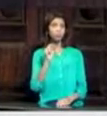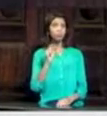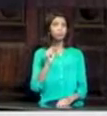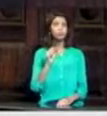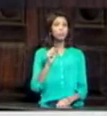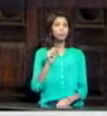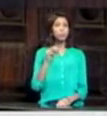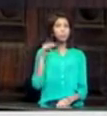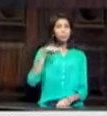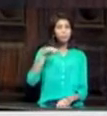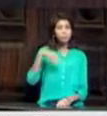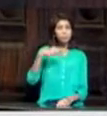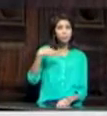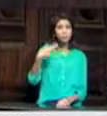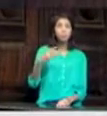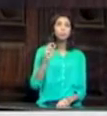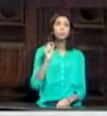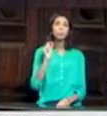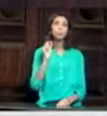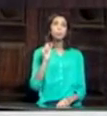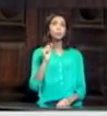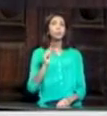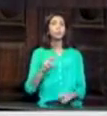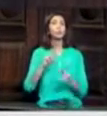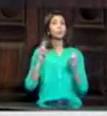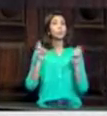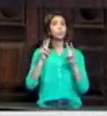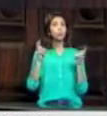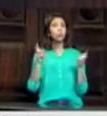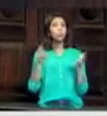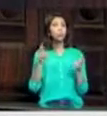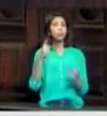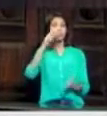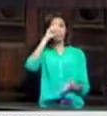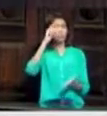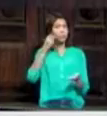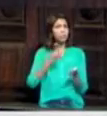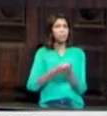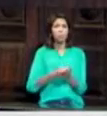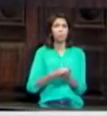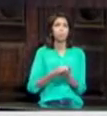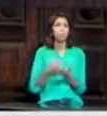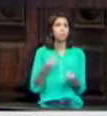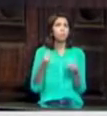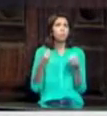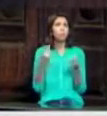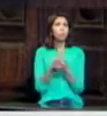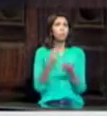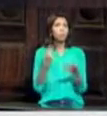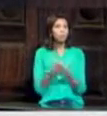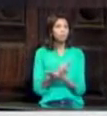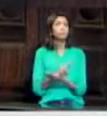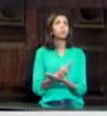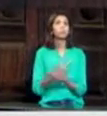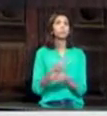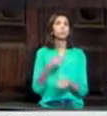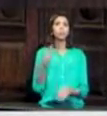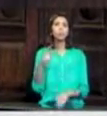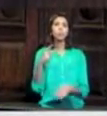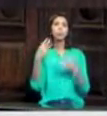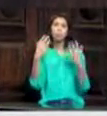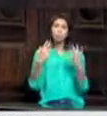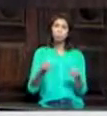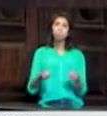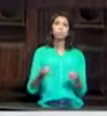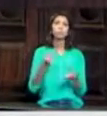alguns minutos, acerca desta decisão absurda, franqueada, aceita,